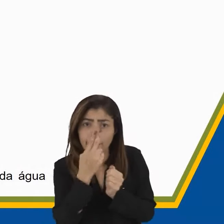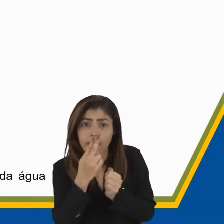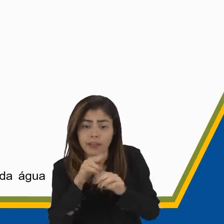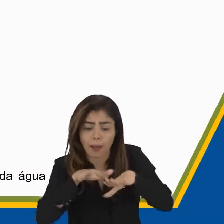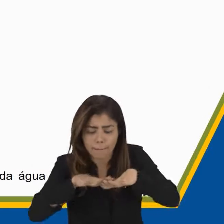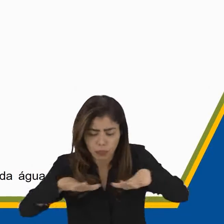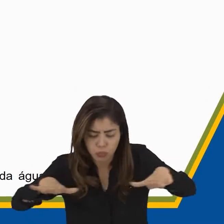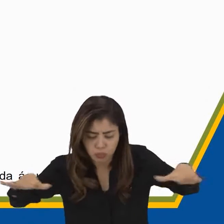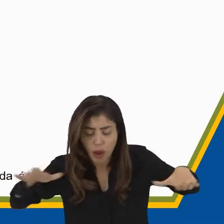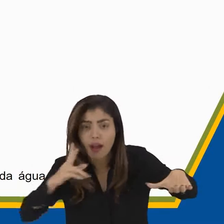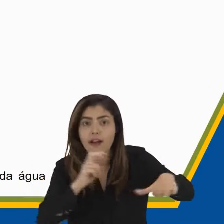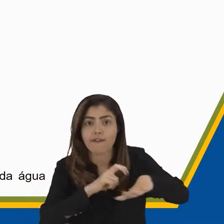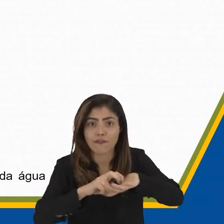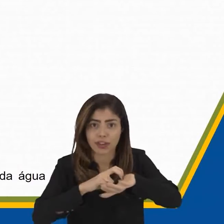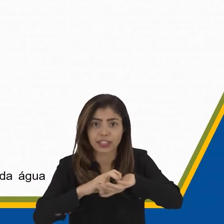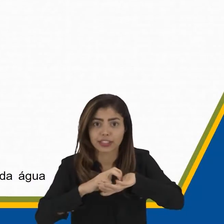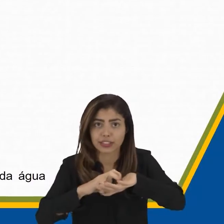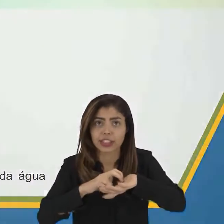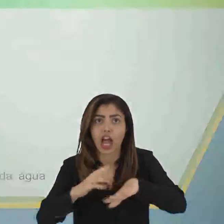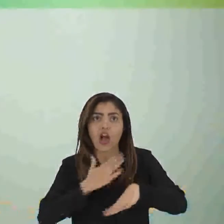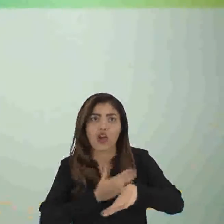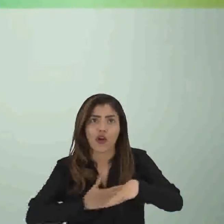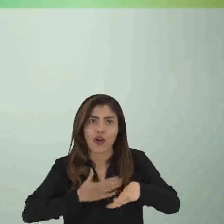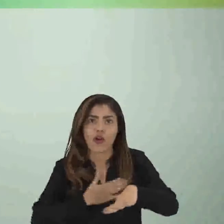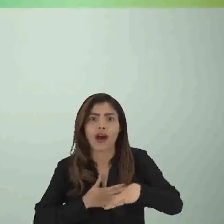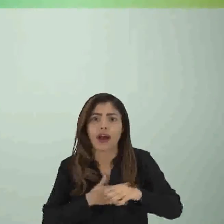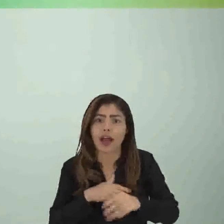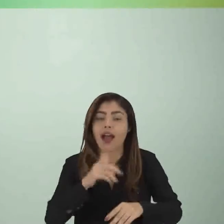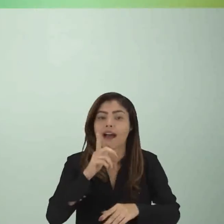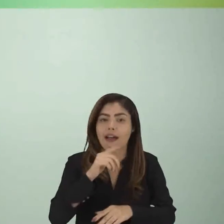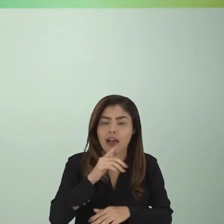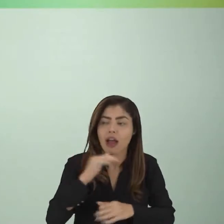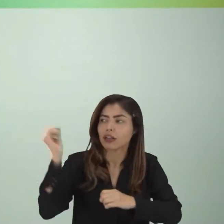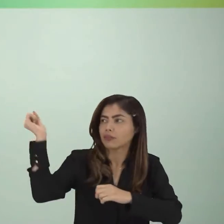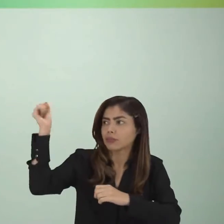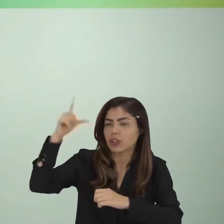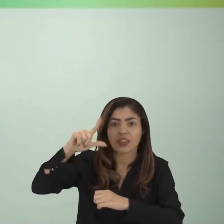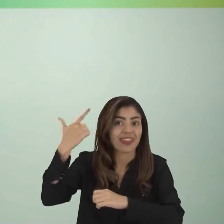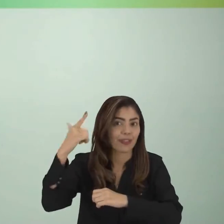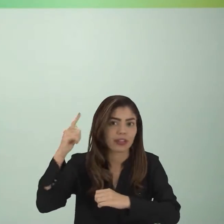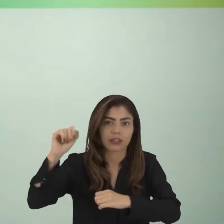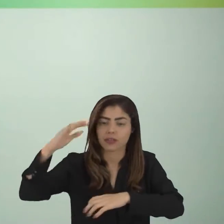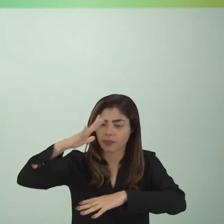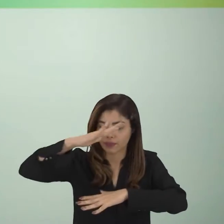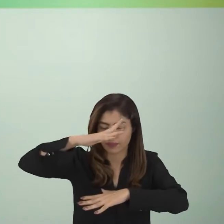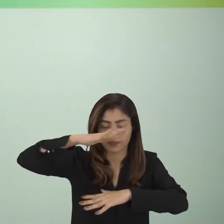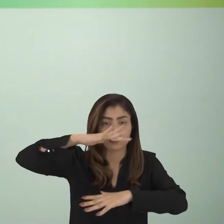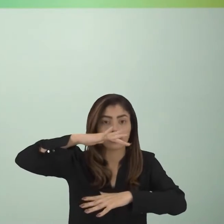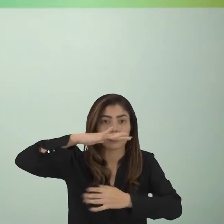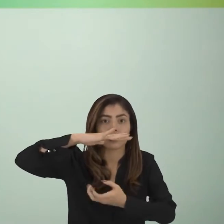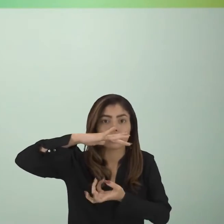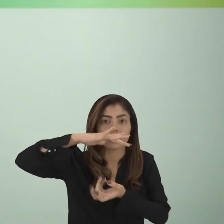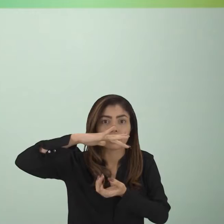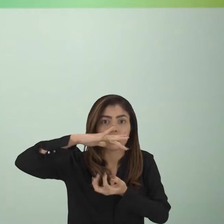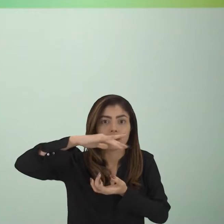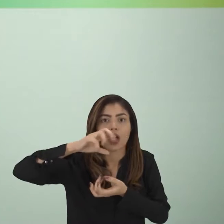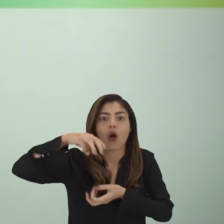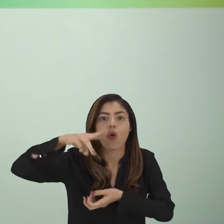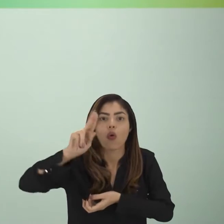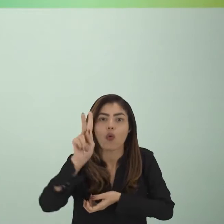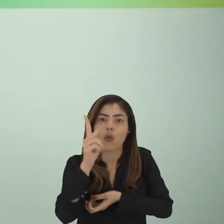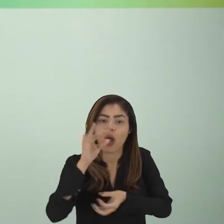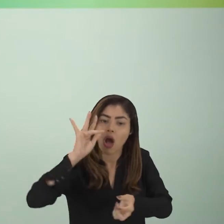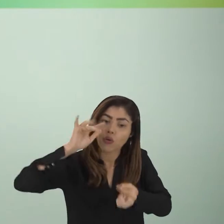um tapetezinho verde. Elas gostam de áreas que são sombreadas, né, que estejam ali úmida, que